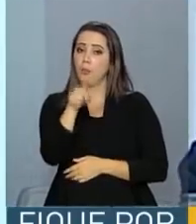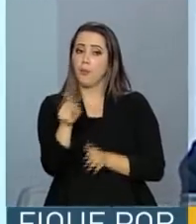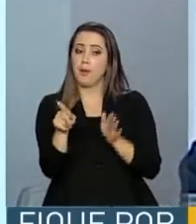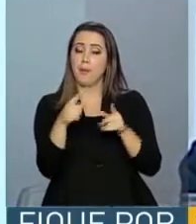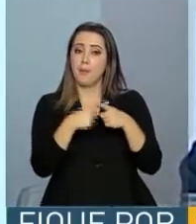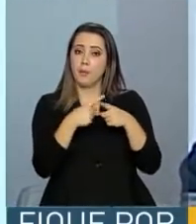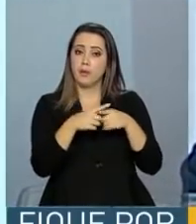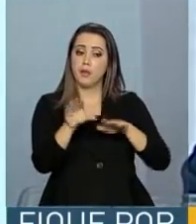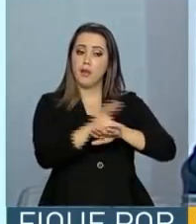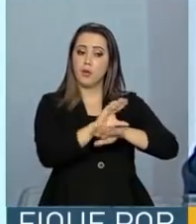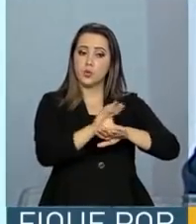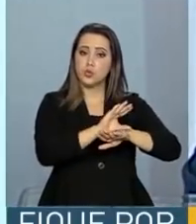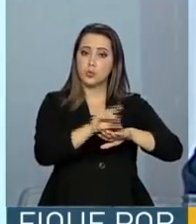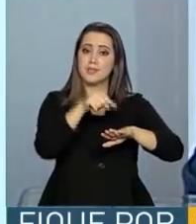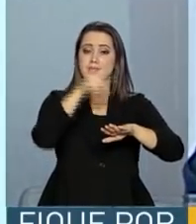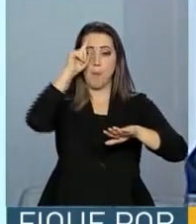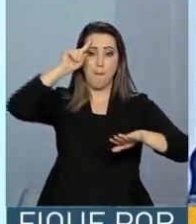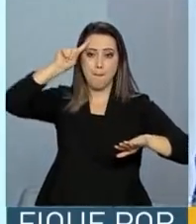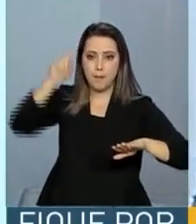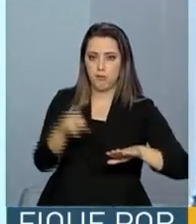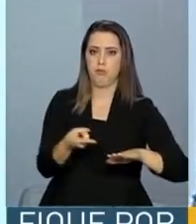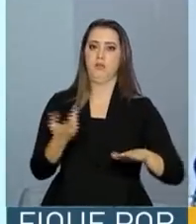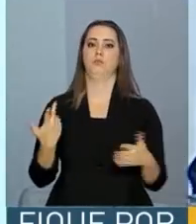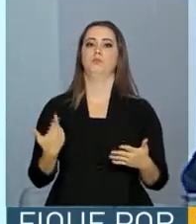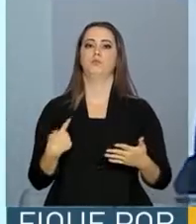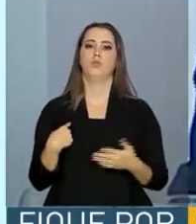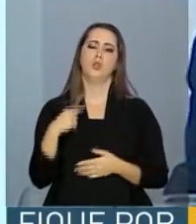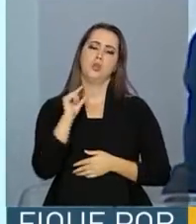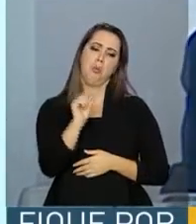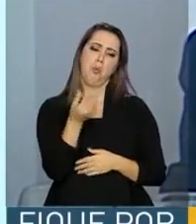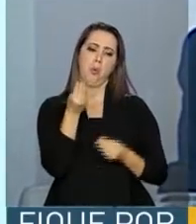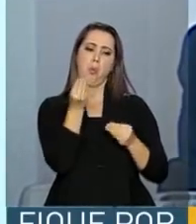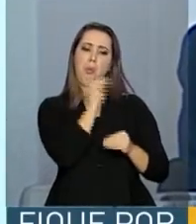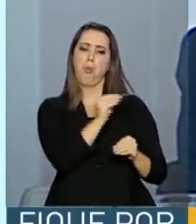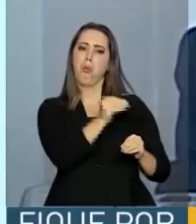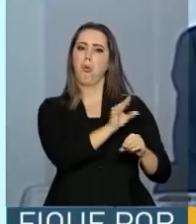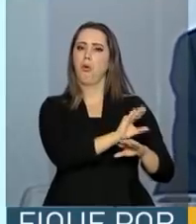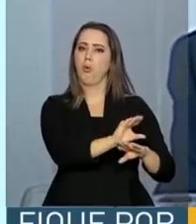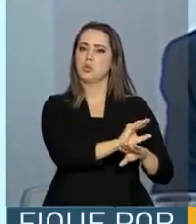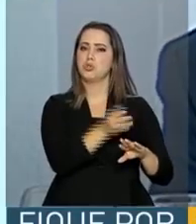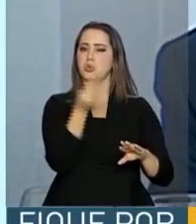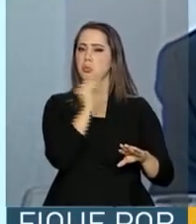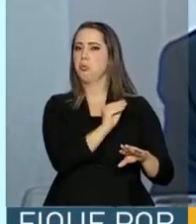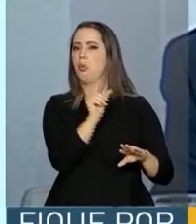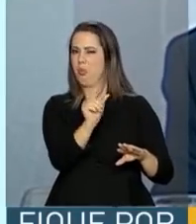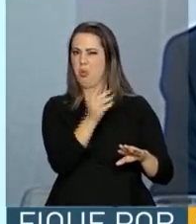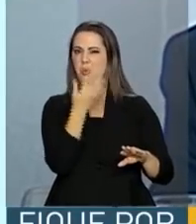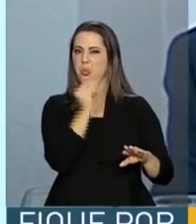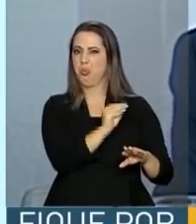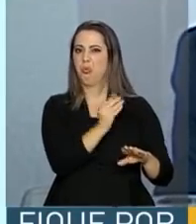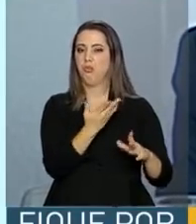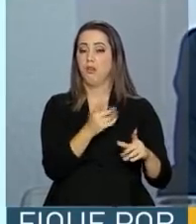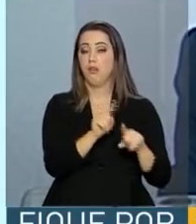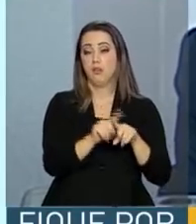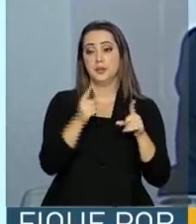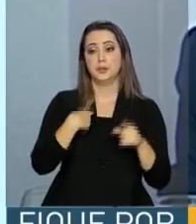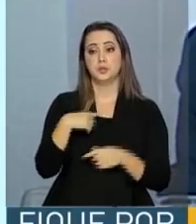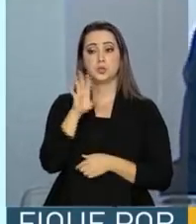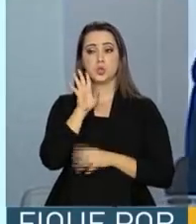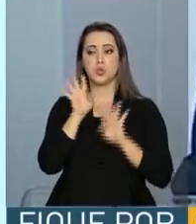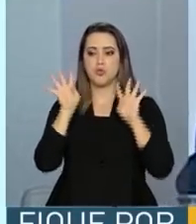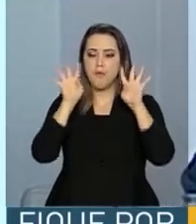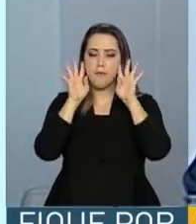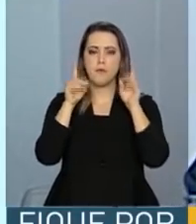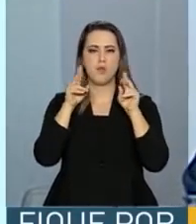assim determina lá é que nós temos muito pouco apreço pela constituição e achamos que como temos uma visão muito